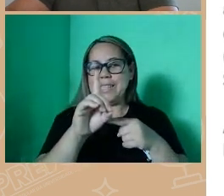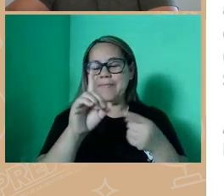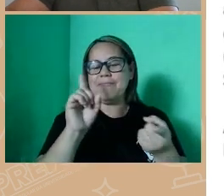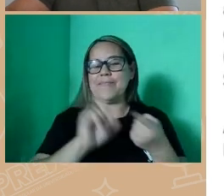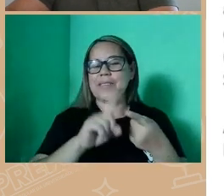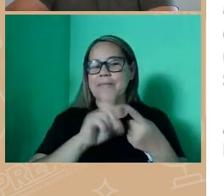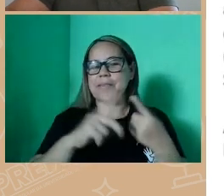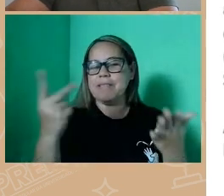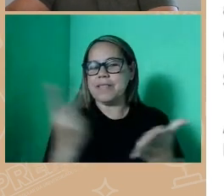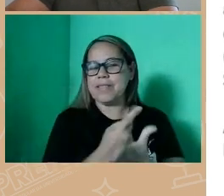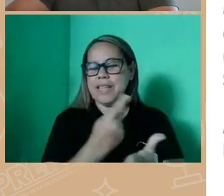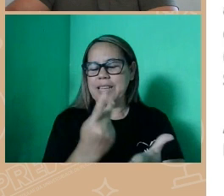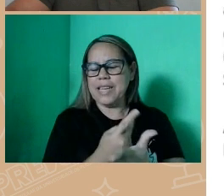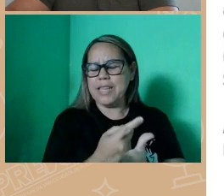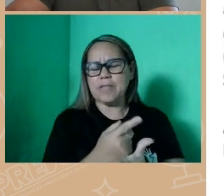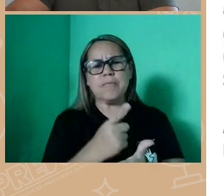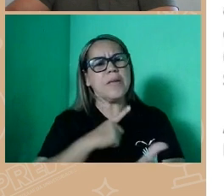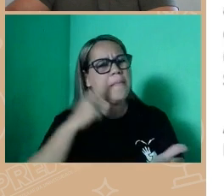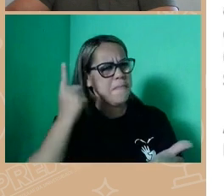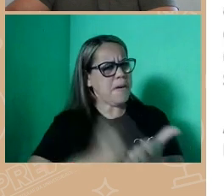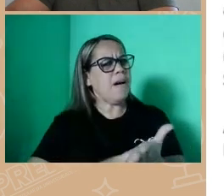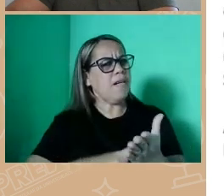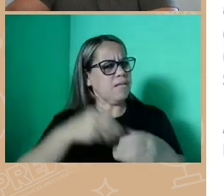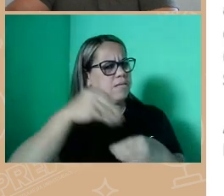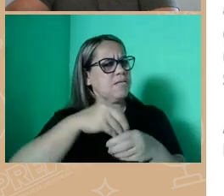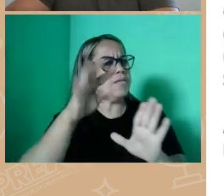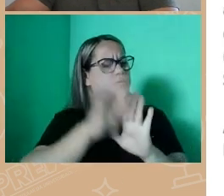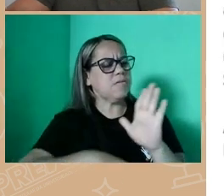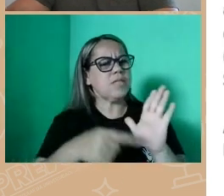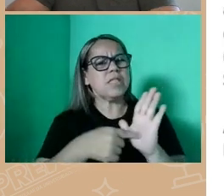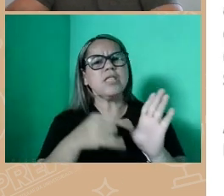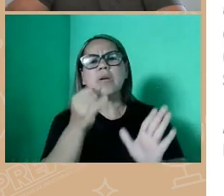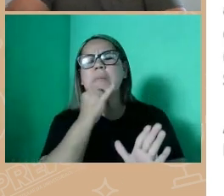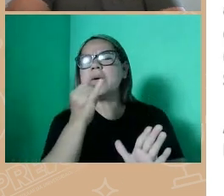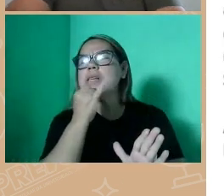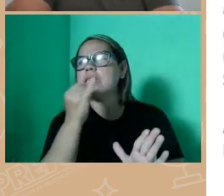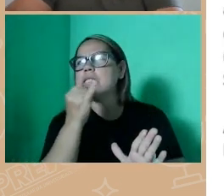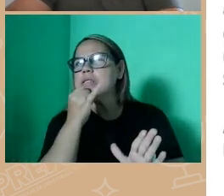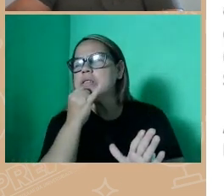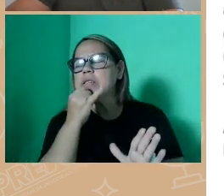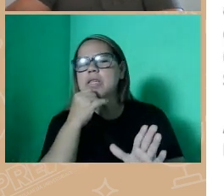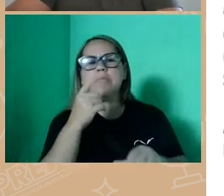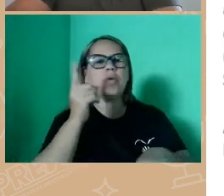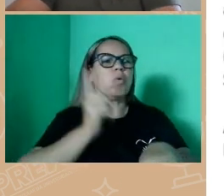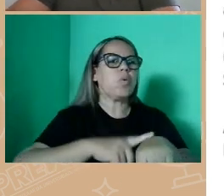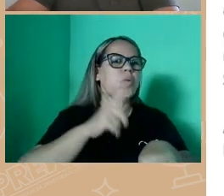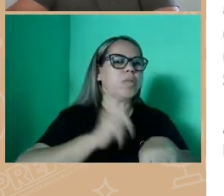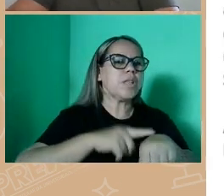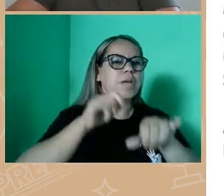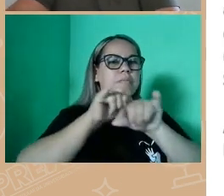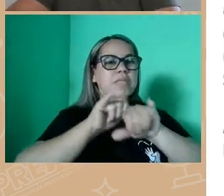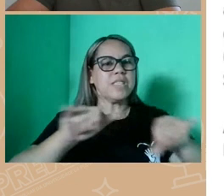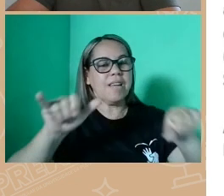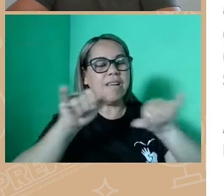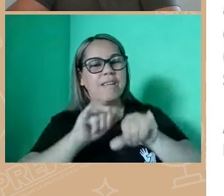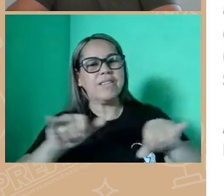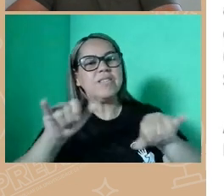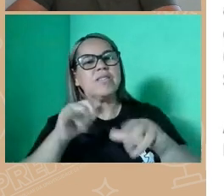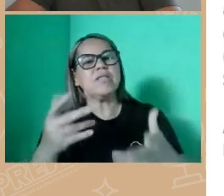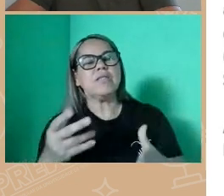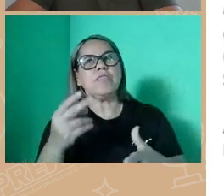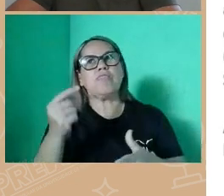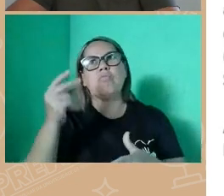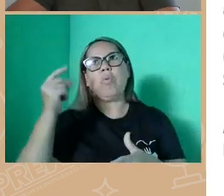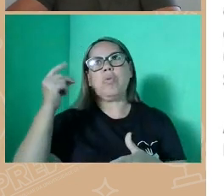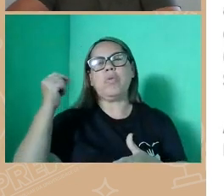tempo da narrativa como por exemplo os anunciados o tempo anunciado pelos enunciados por muito tempo